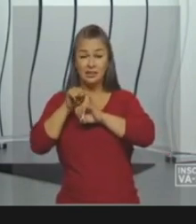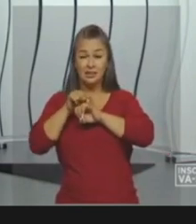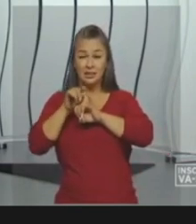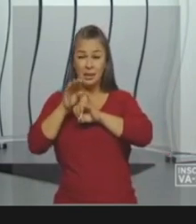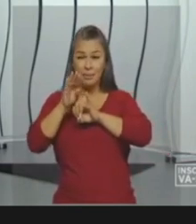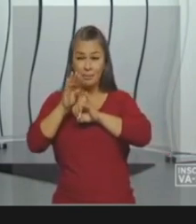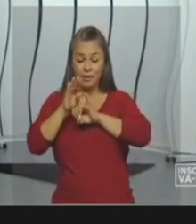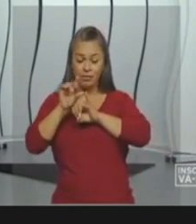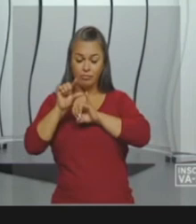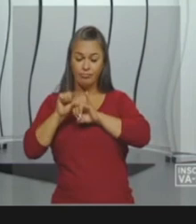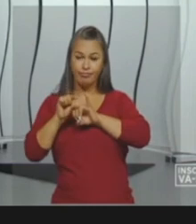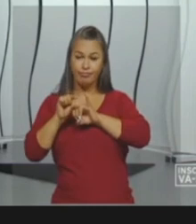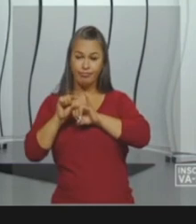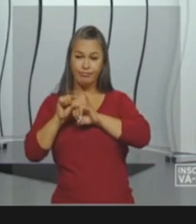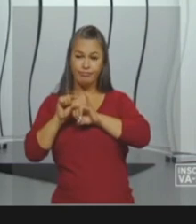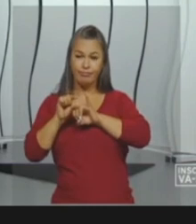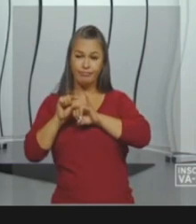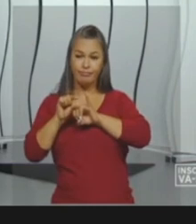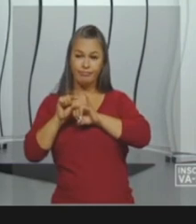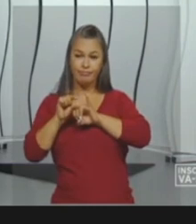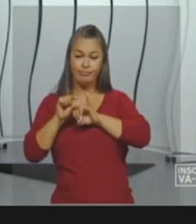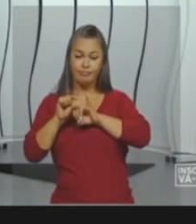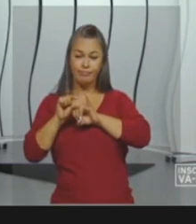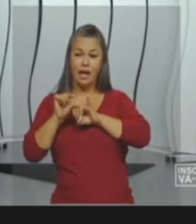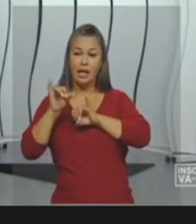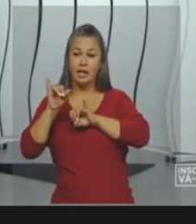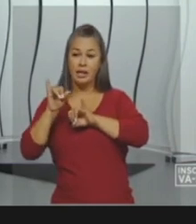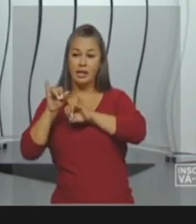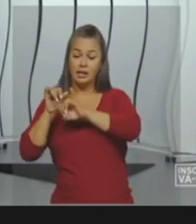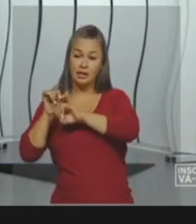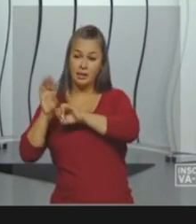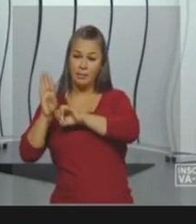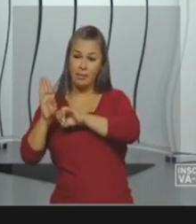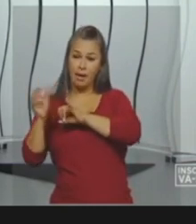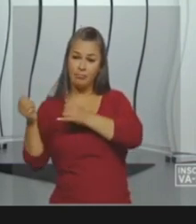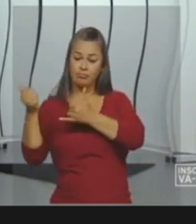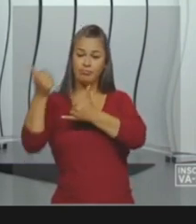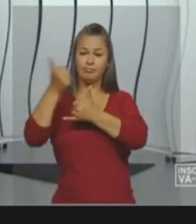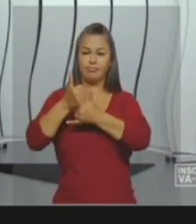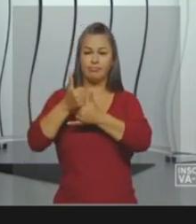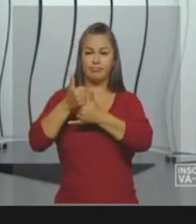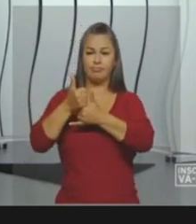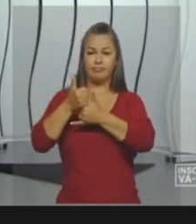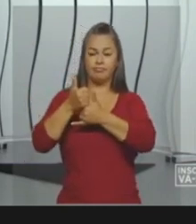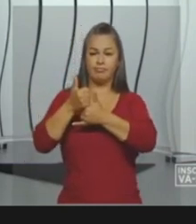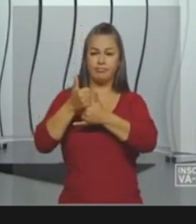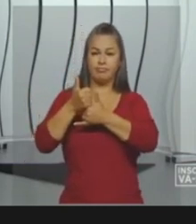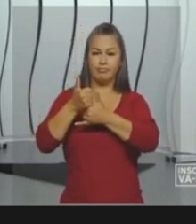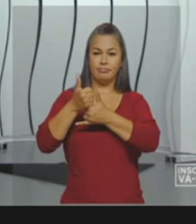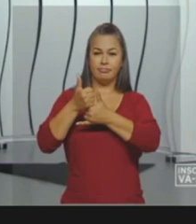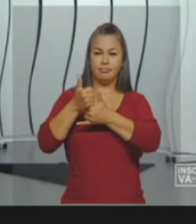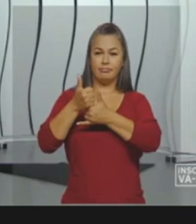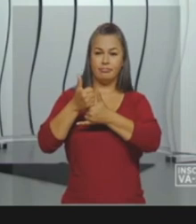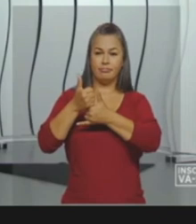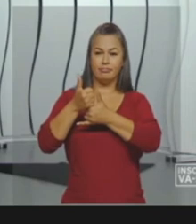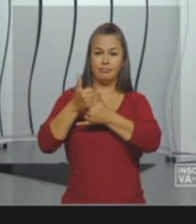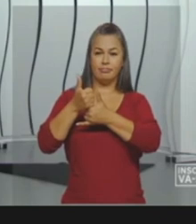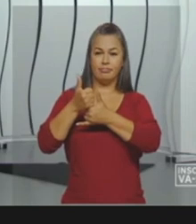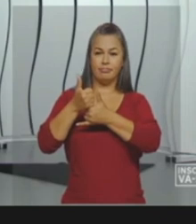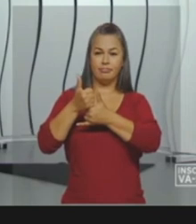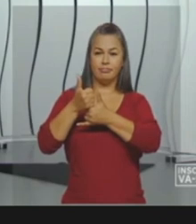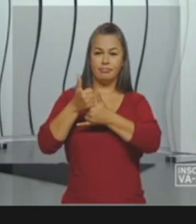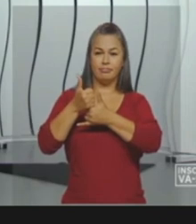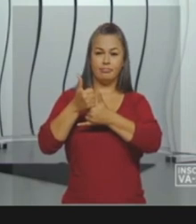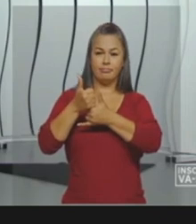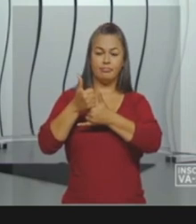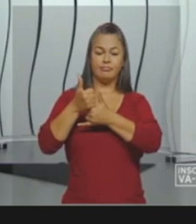o Izinho. Então, essas duas características, esses dois genótipos que a gente fala, né? Genótipo, tipo